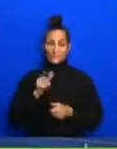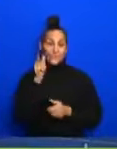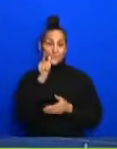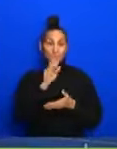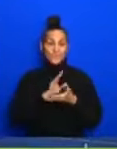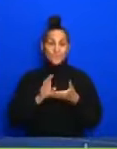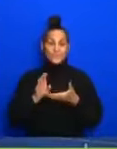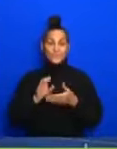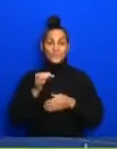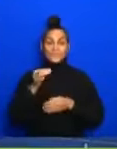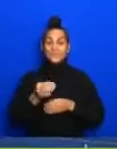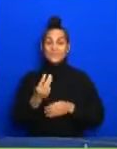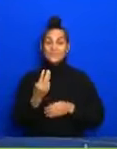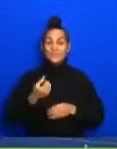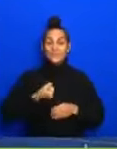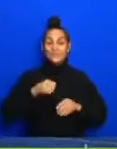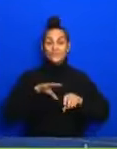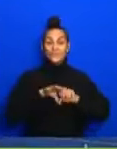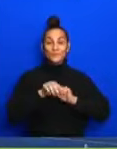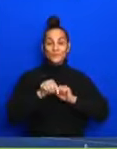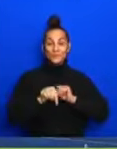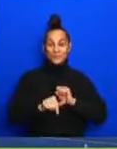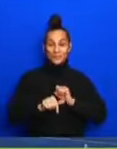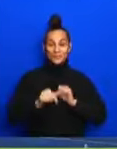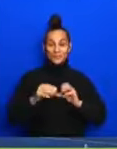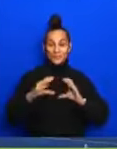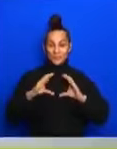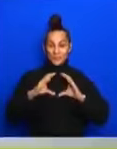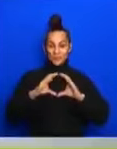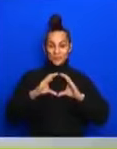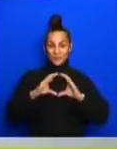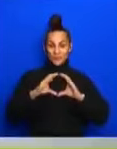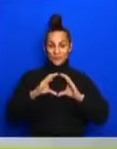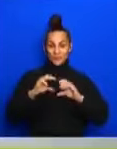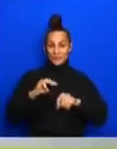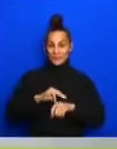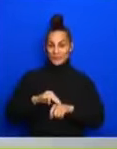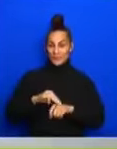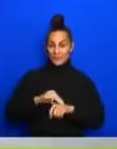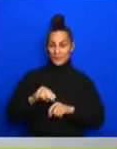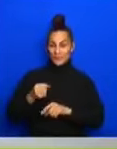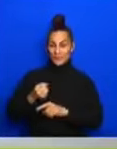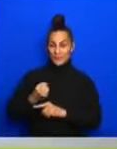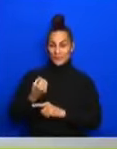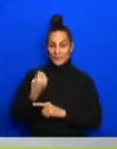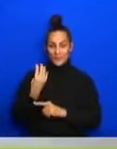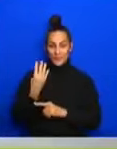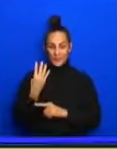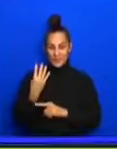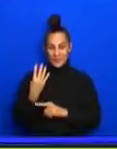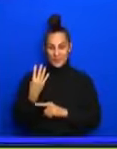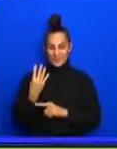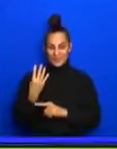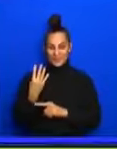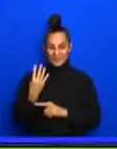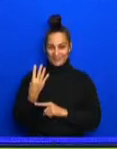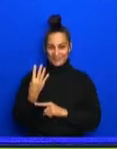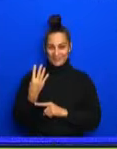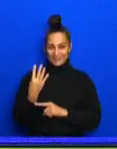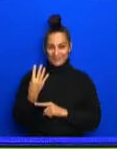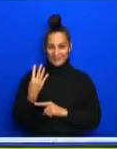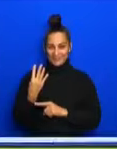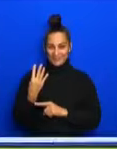Você ganha prêmio a partir de 3 acertos no Super 7. Bola marrom, número 4.